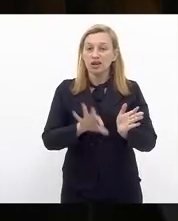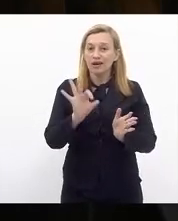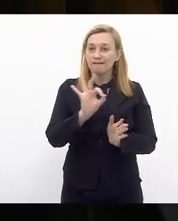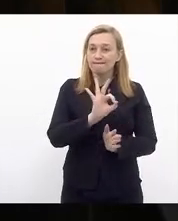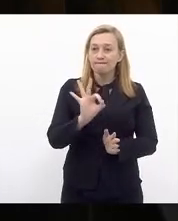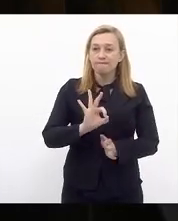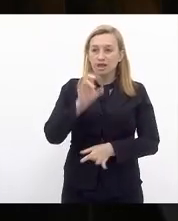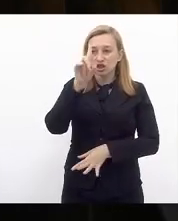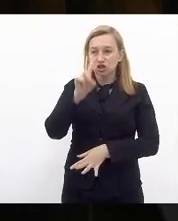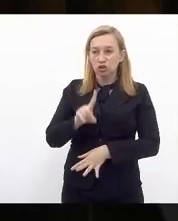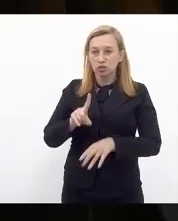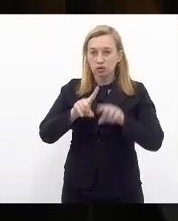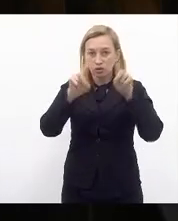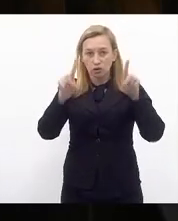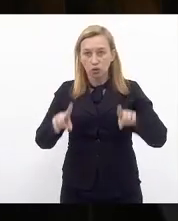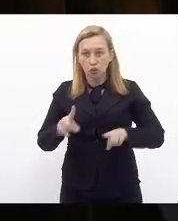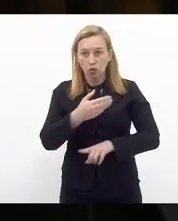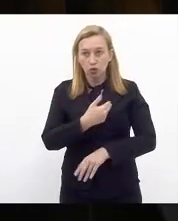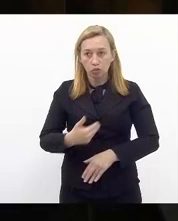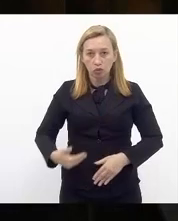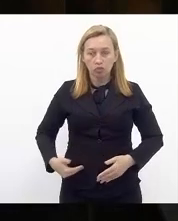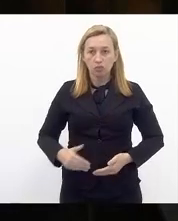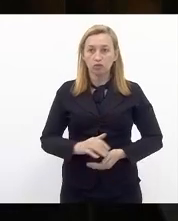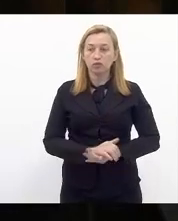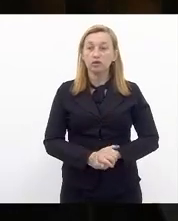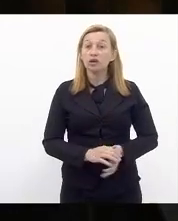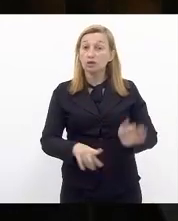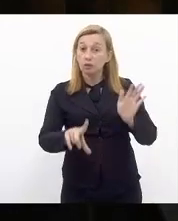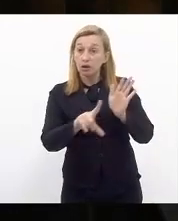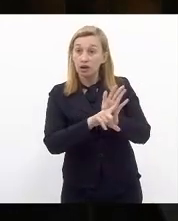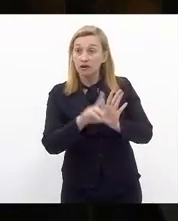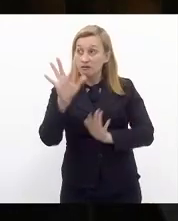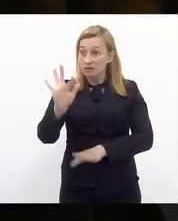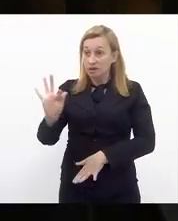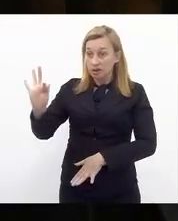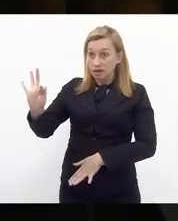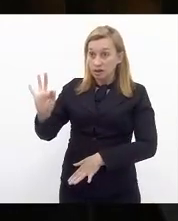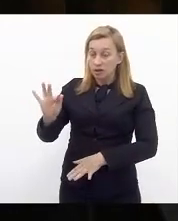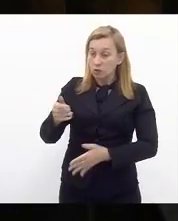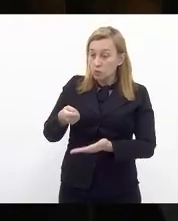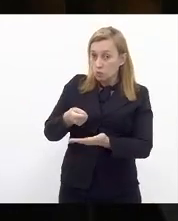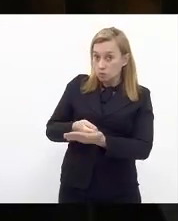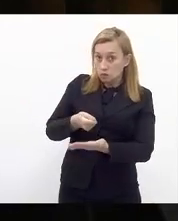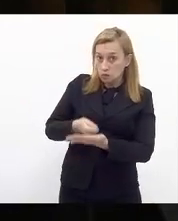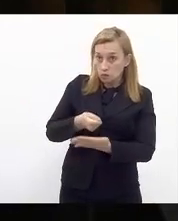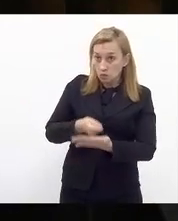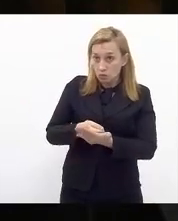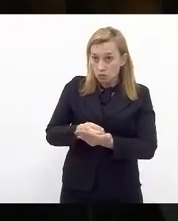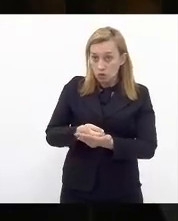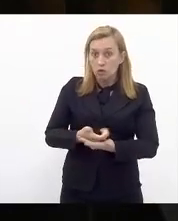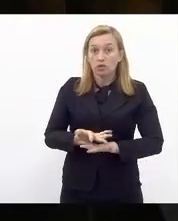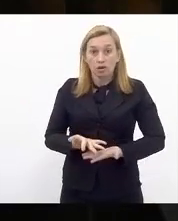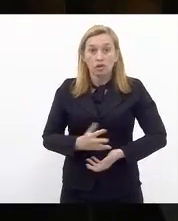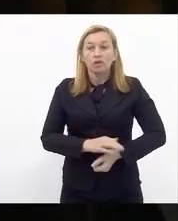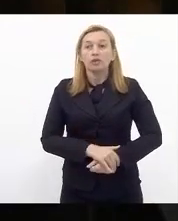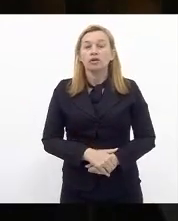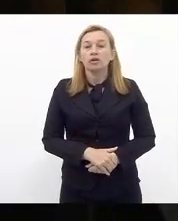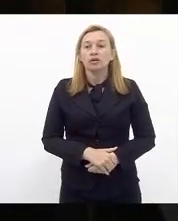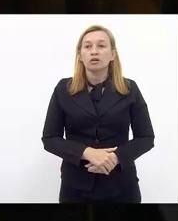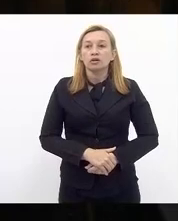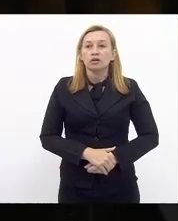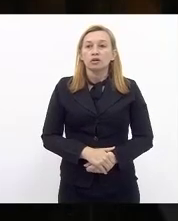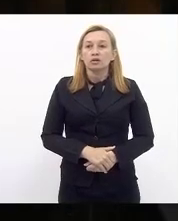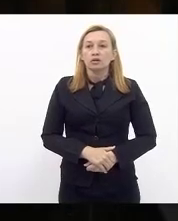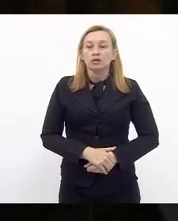direito dos Servidores praticamente tem uma lei federal que está nos impondo fazer uma